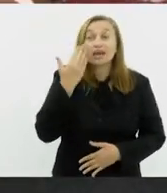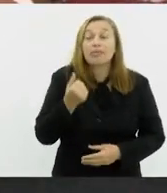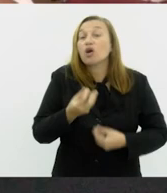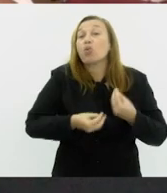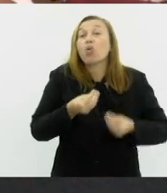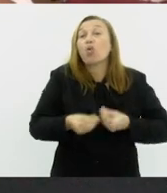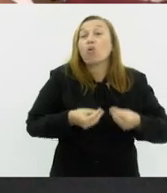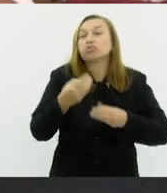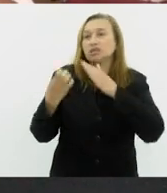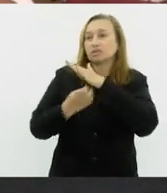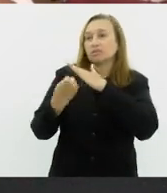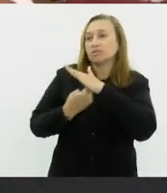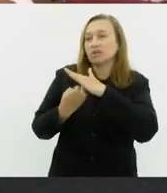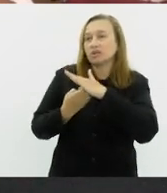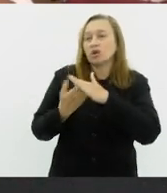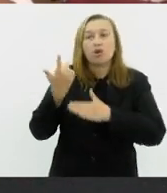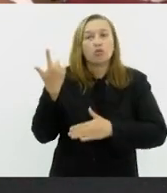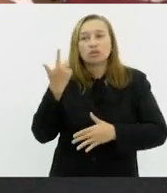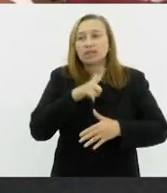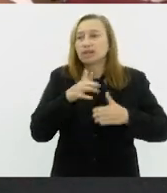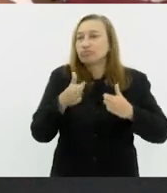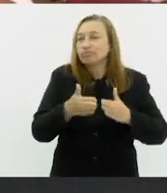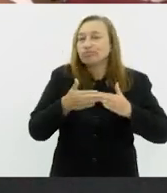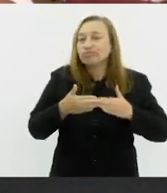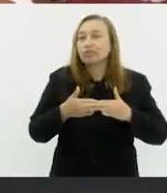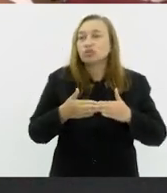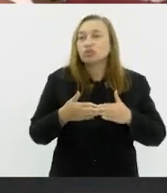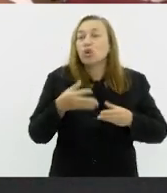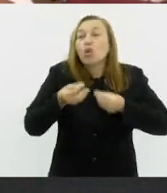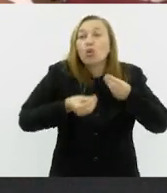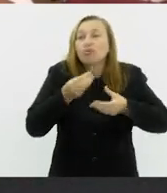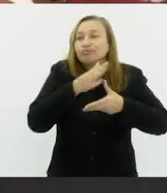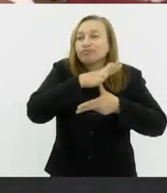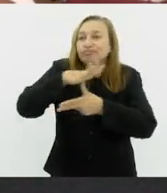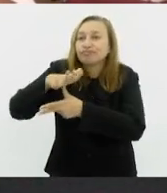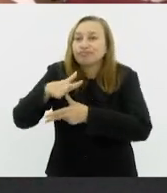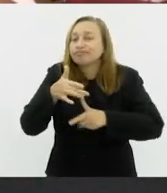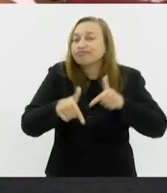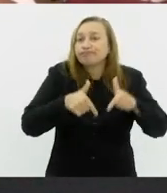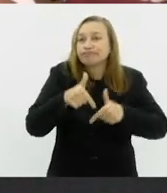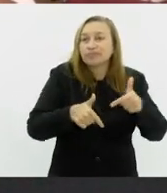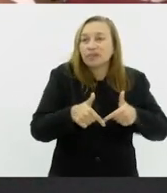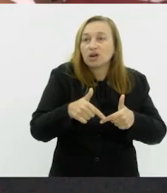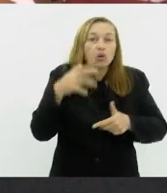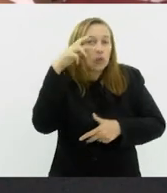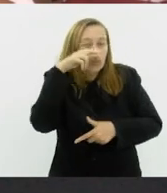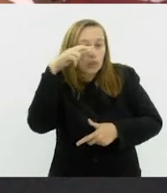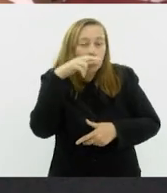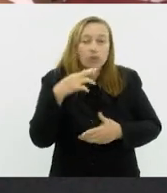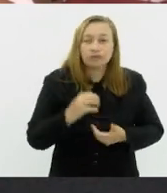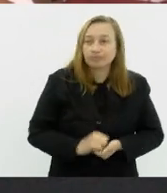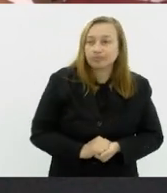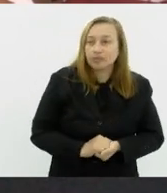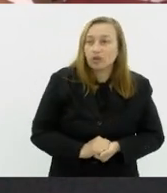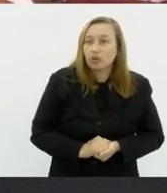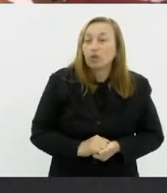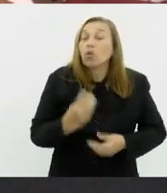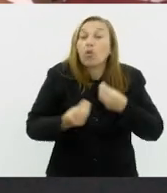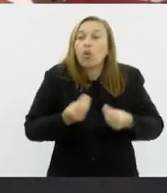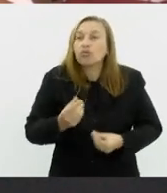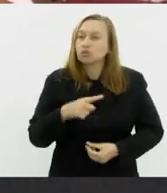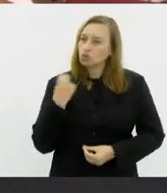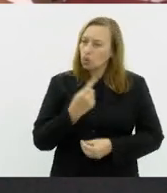essas empresas ganham essas licenças, como esses helicópteros operam e são fiscalizados, como nós,